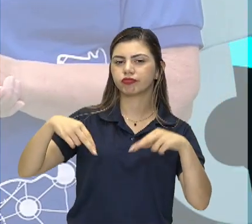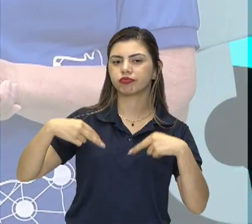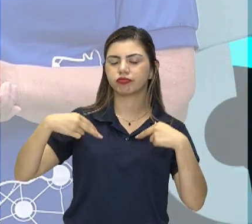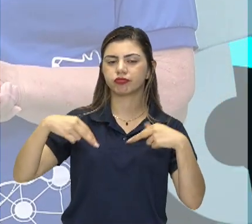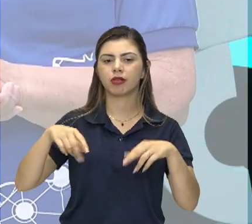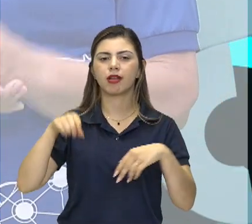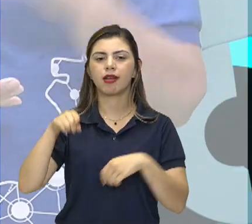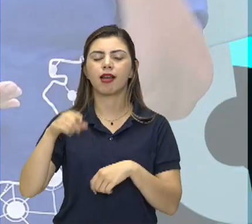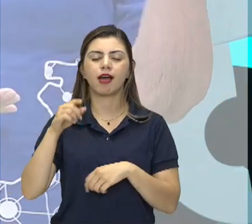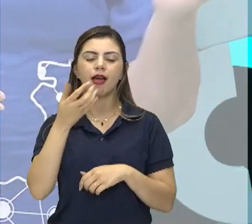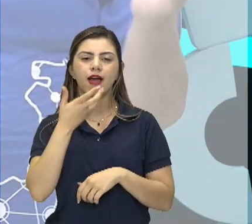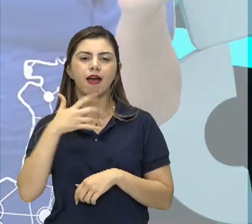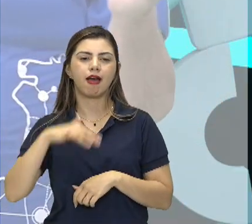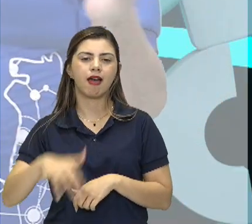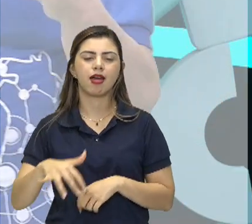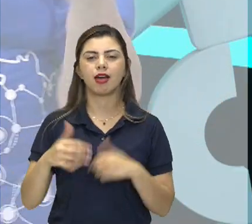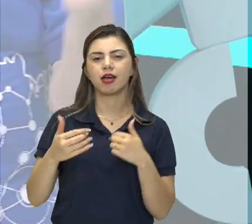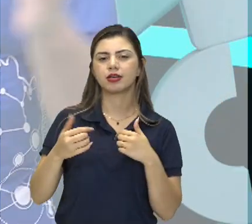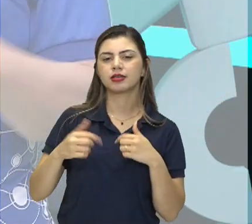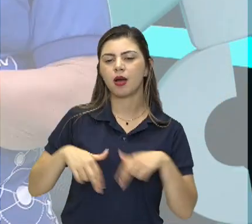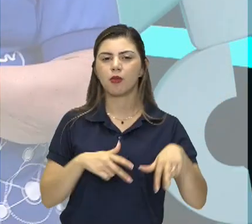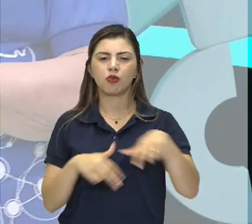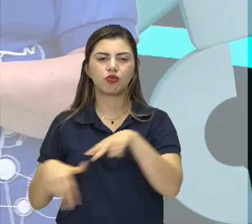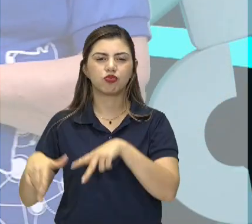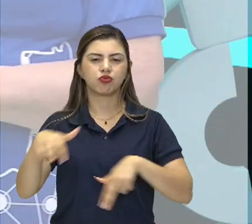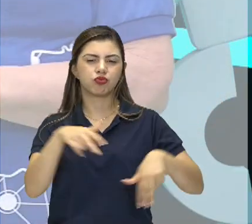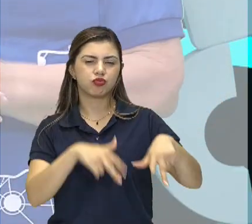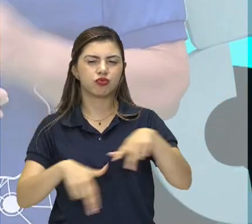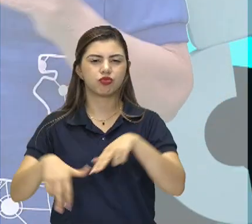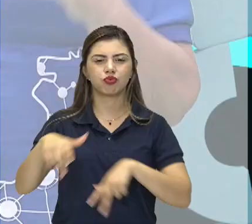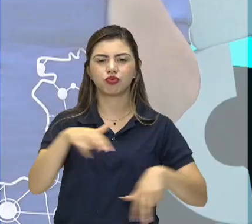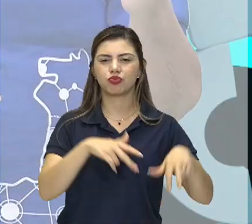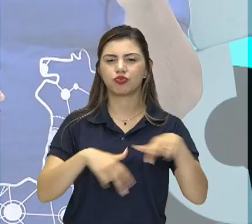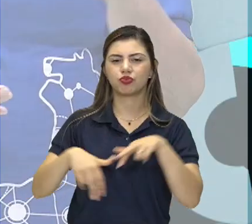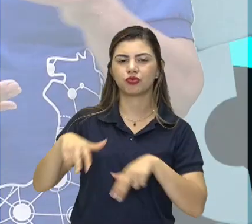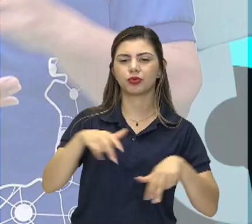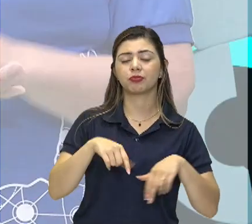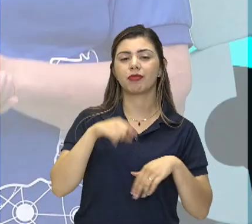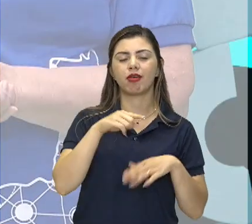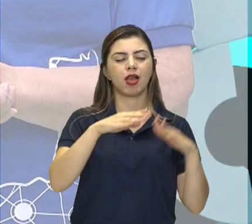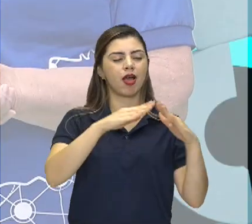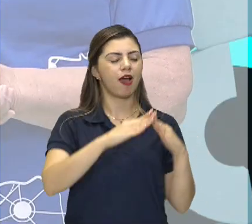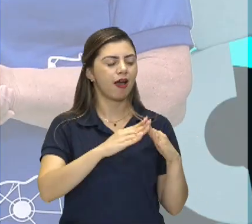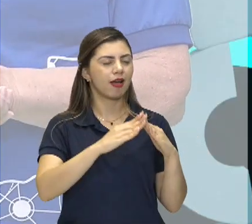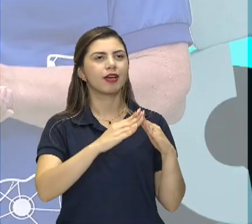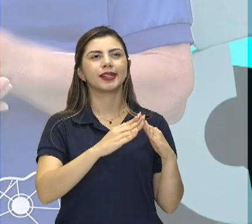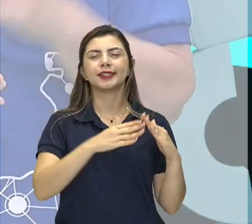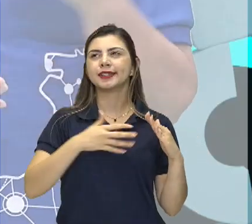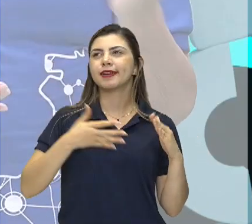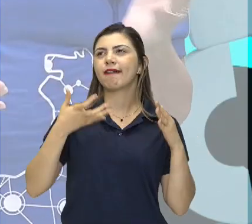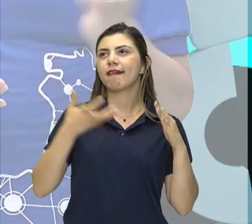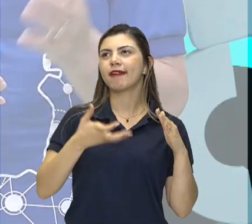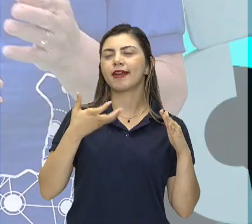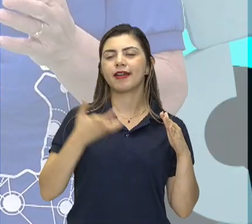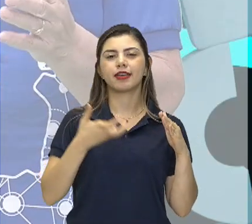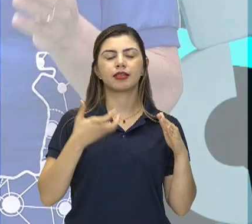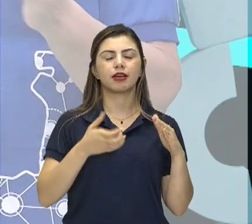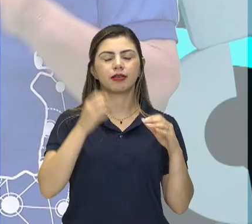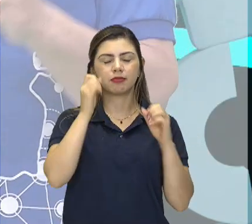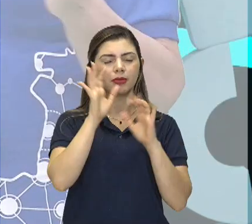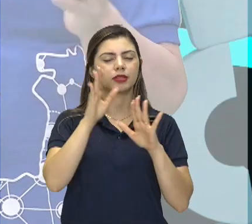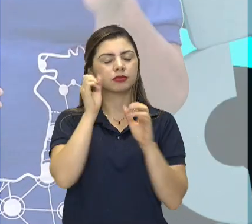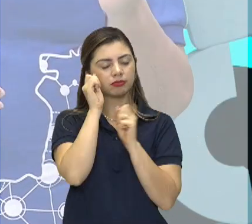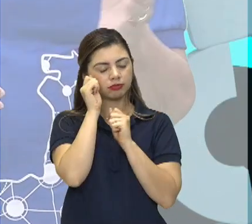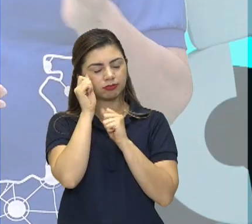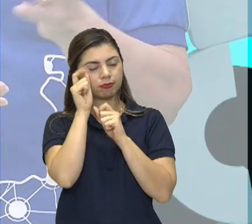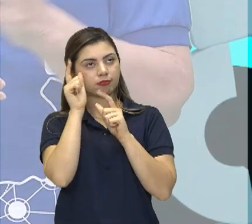crianças sorriam, corriam ao redor da casa. Era a casa que ela gostaria de estar. Os olhos se abrem